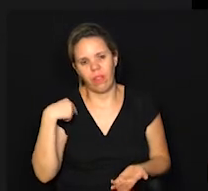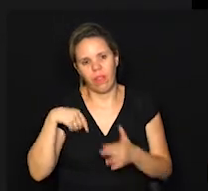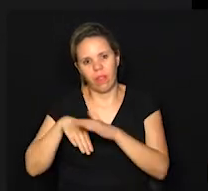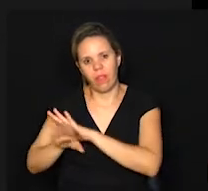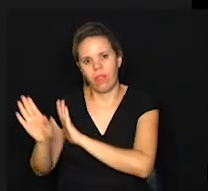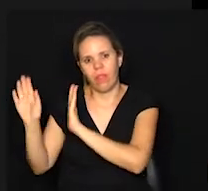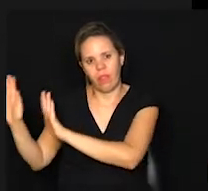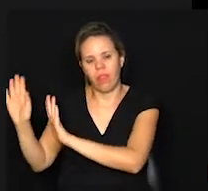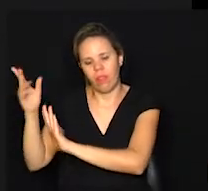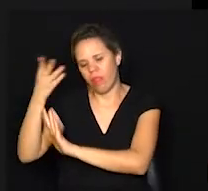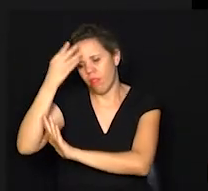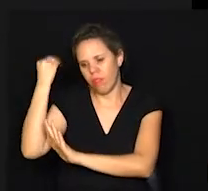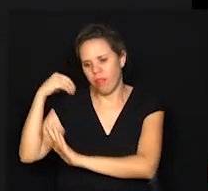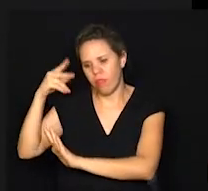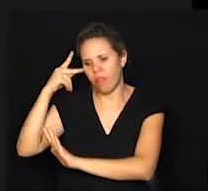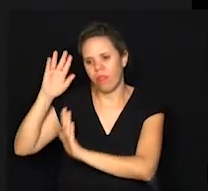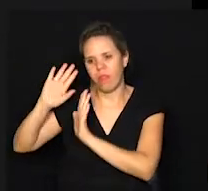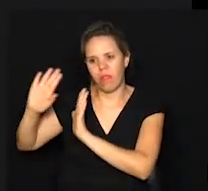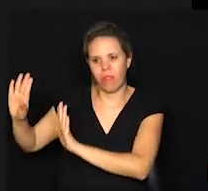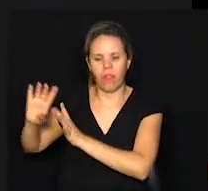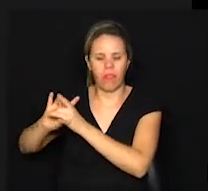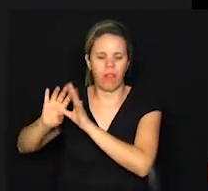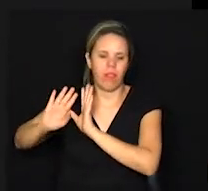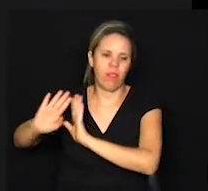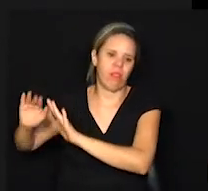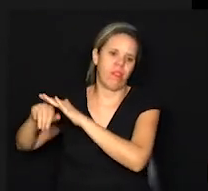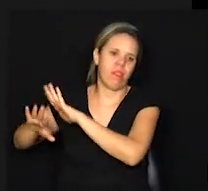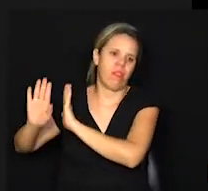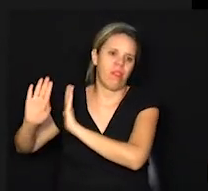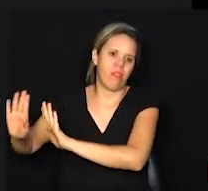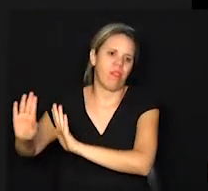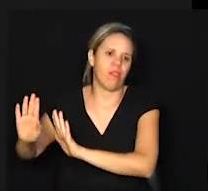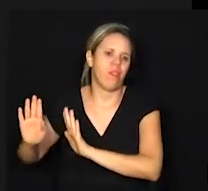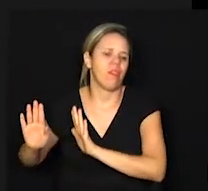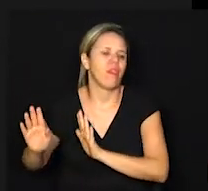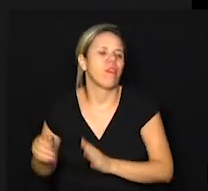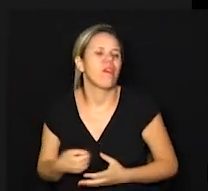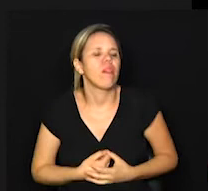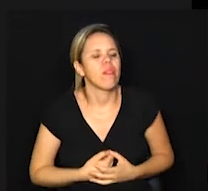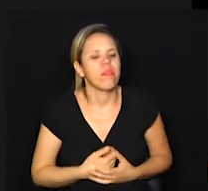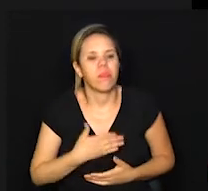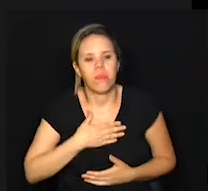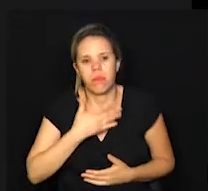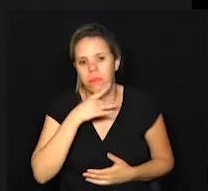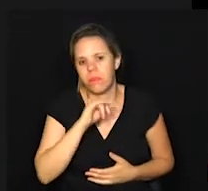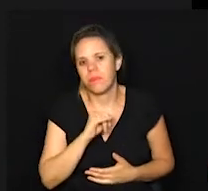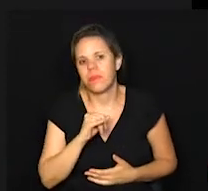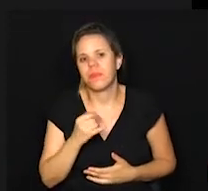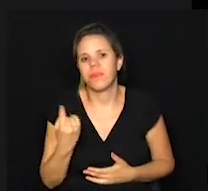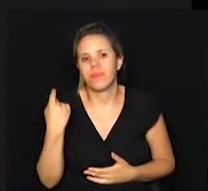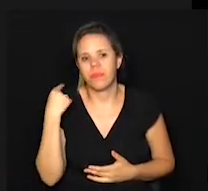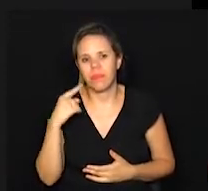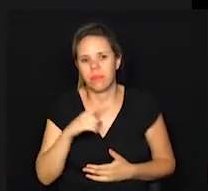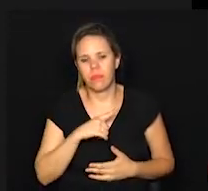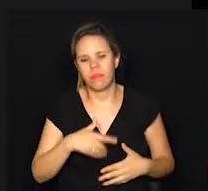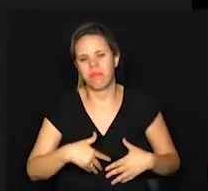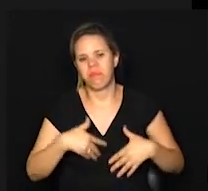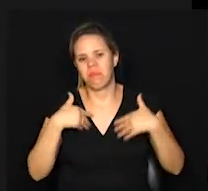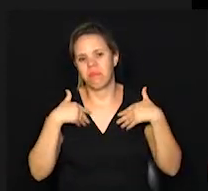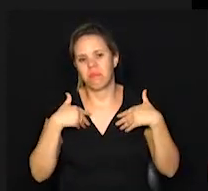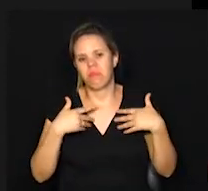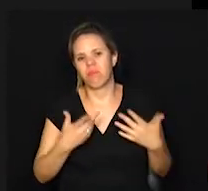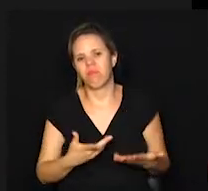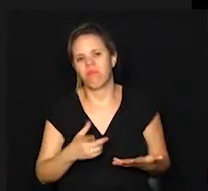São Paulo. Eu tinha enterrado isso. O meu pai, eu tenho muito orgulho do meu